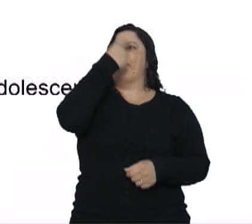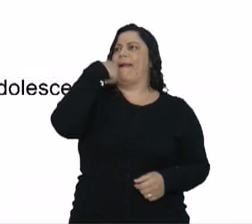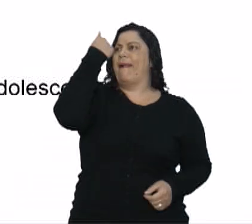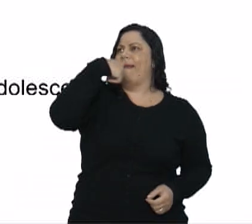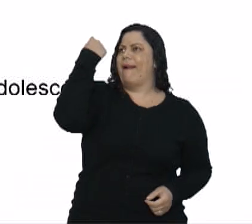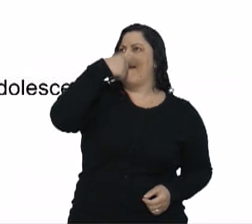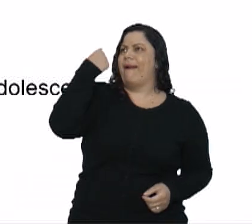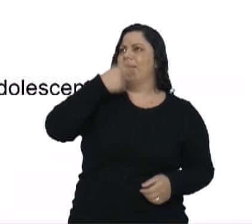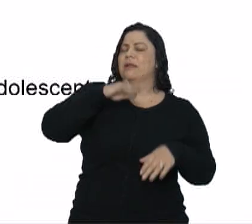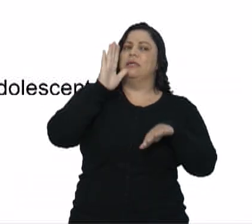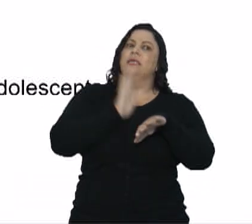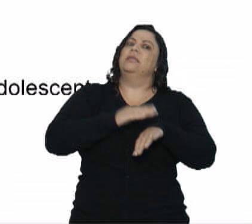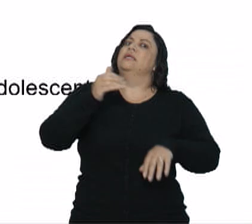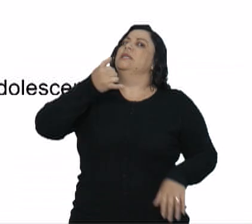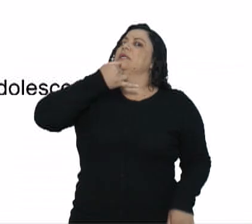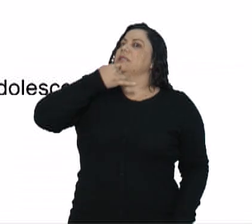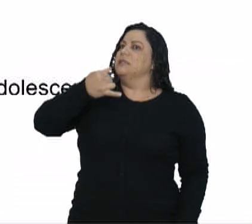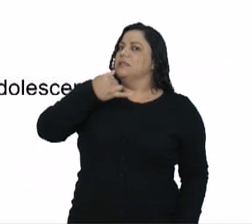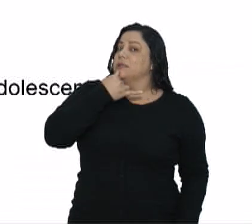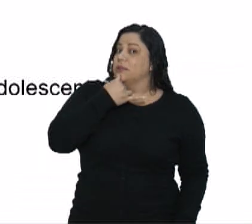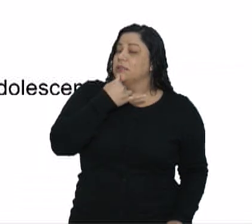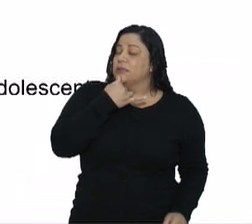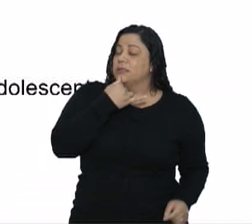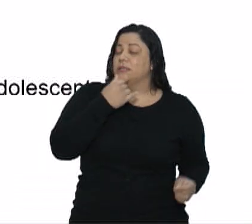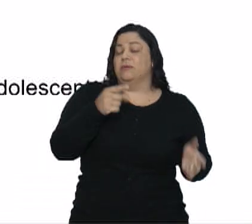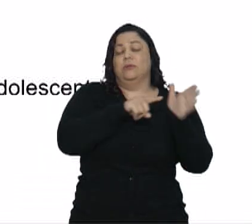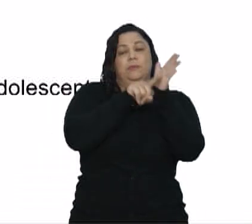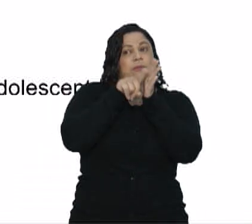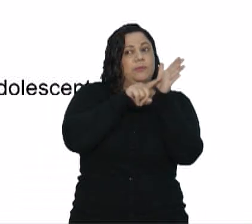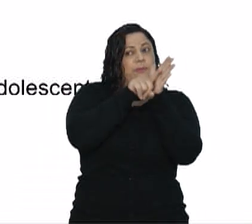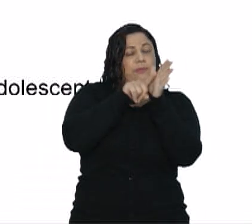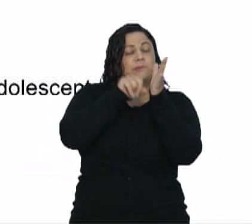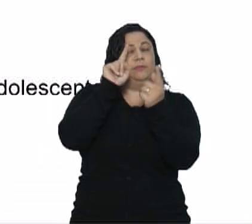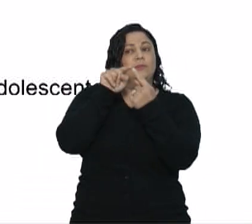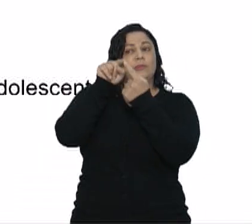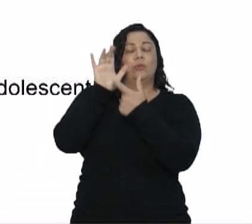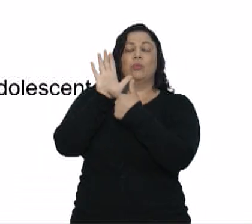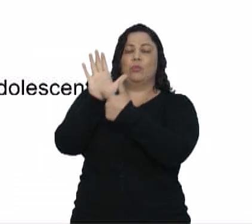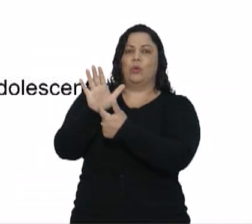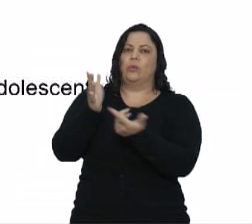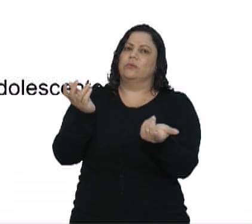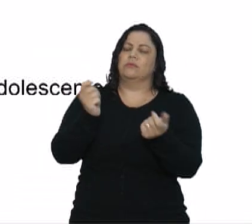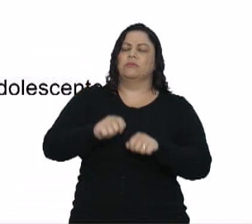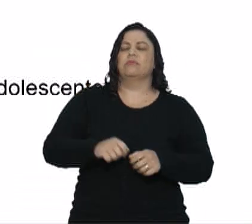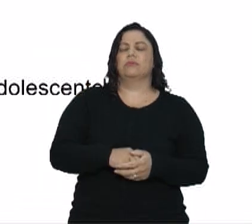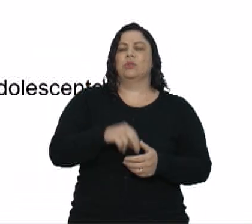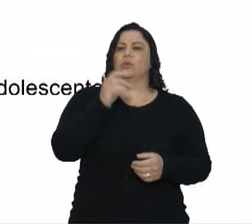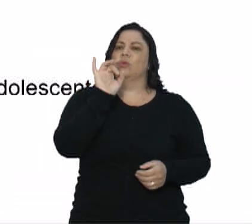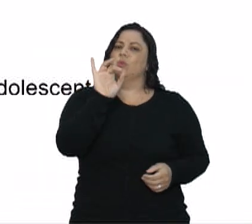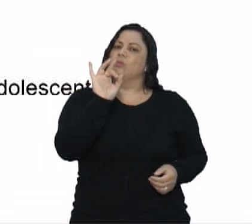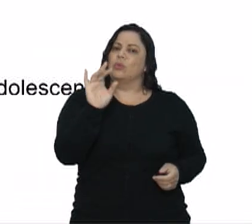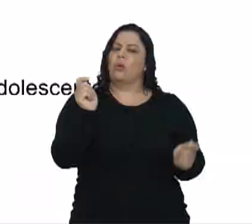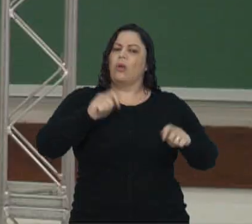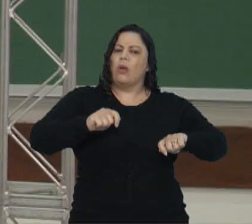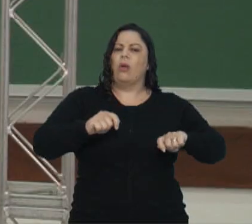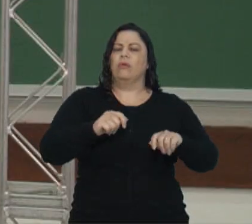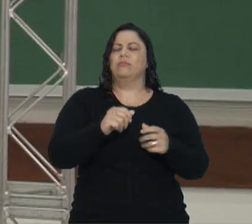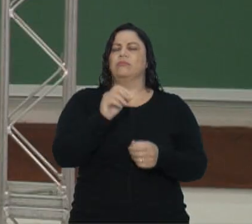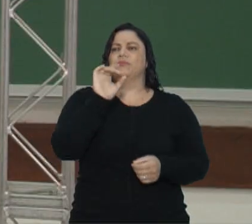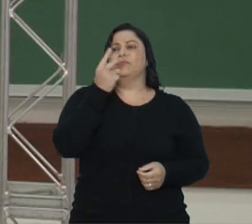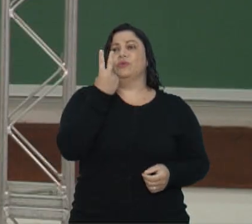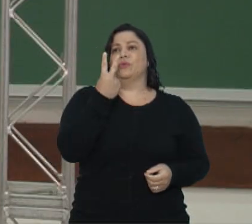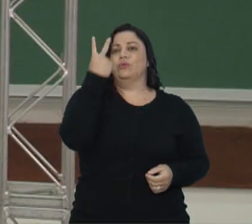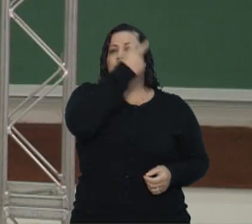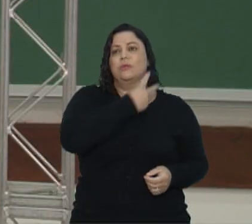estudo. Especialista recomenda limitar o uso em, no máximo, 2 horas por dia. Você está lembrado que